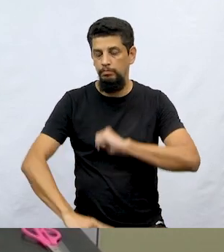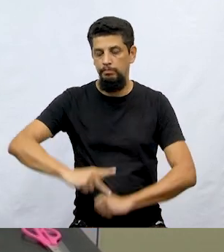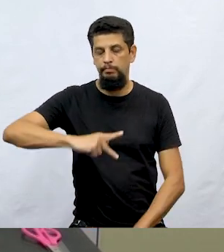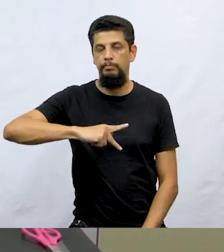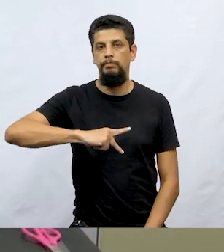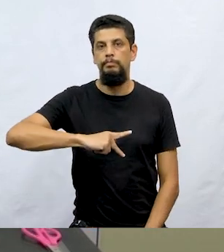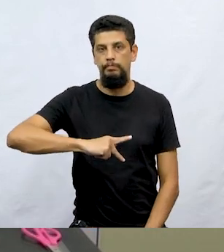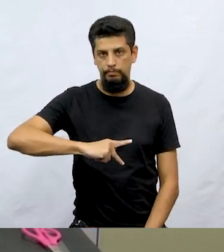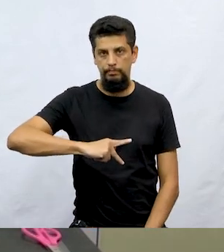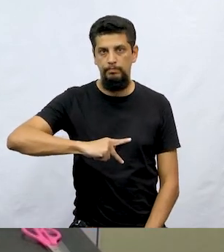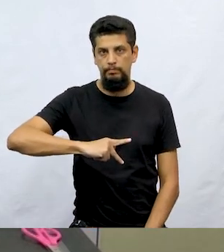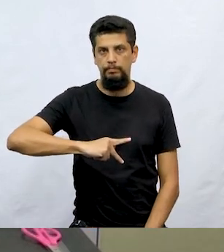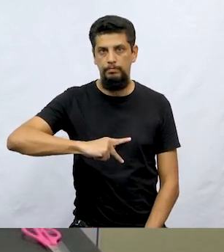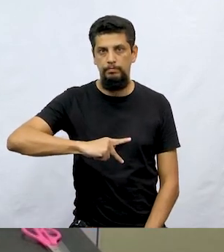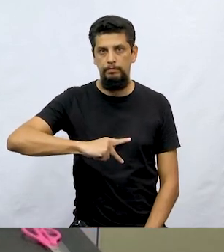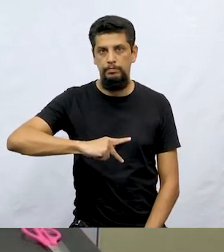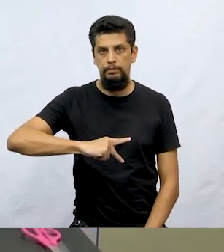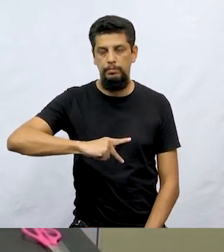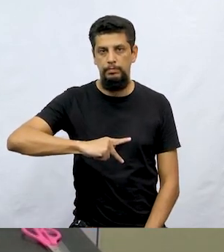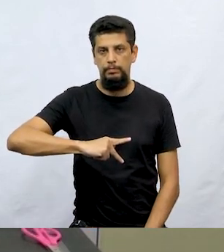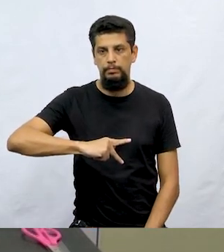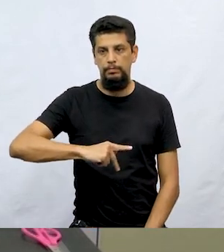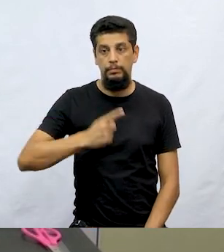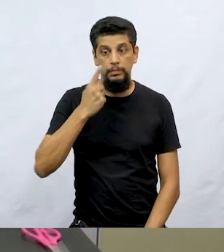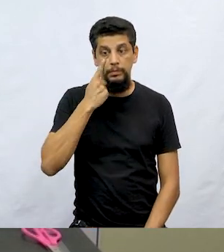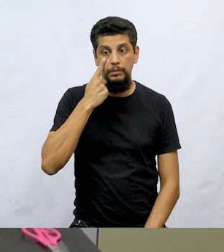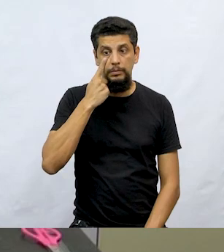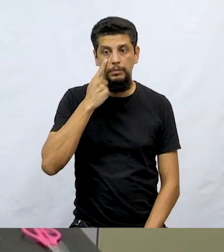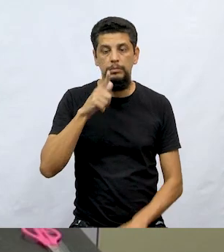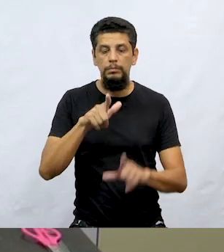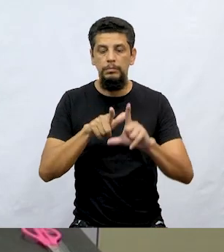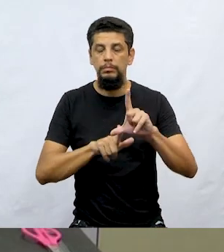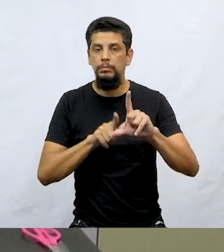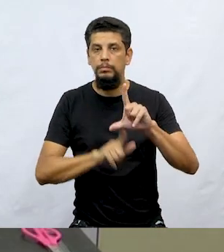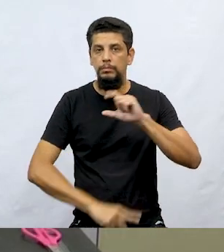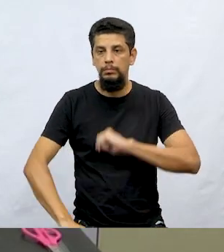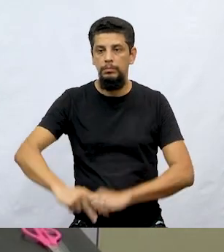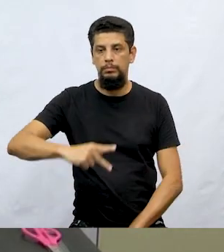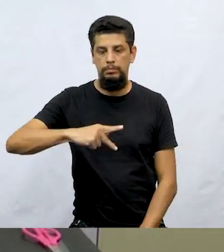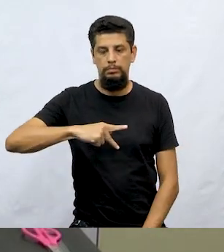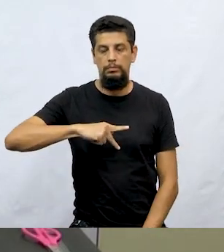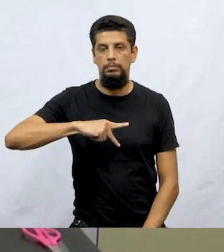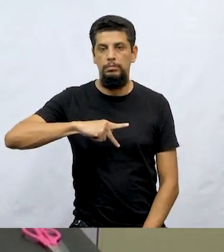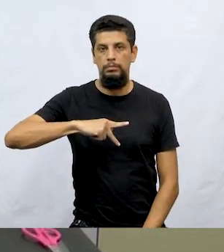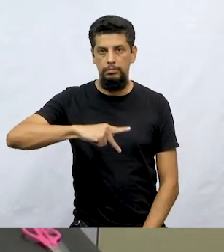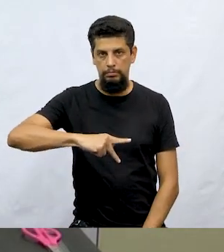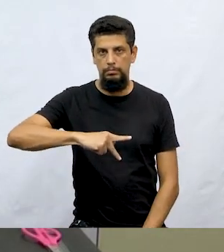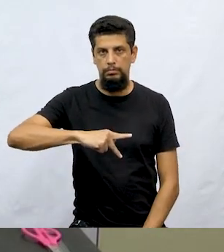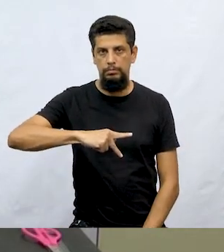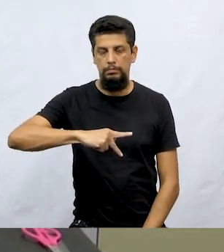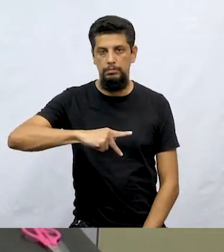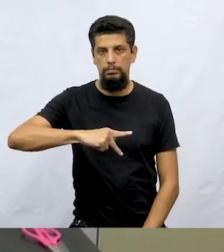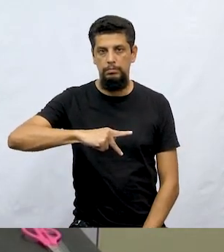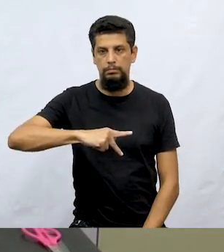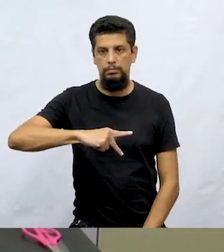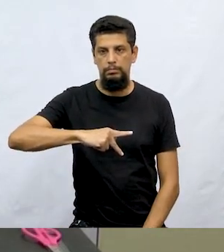Letra P. P. Vamos ver também aqui? Letra